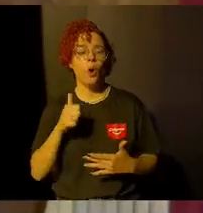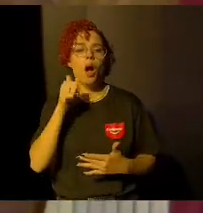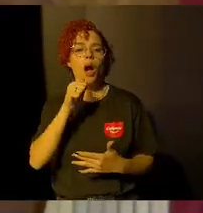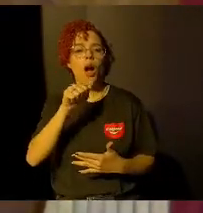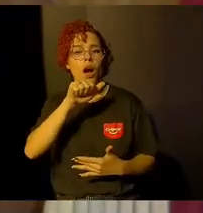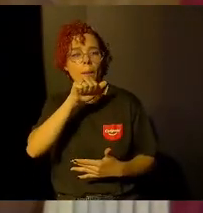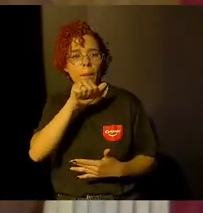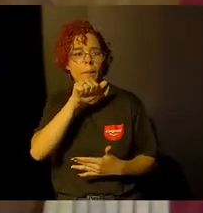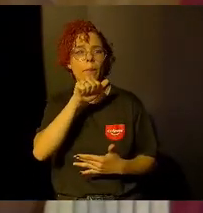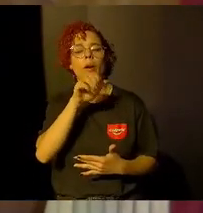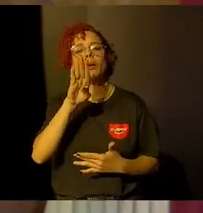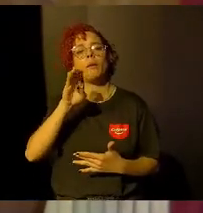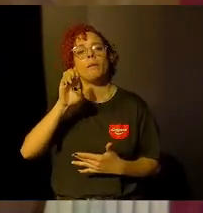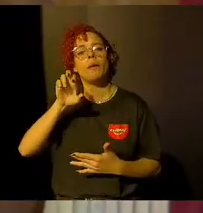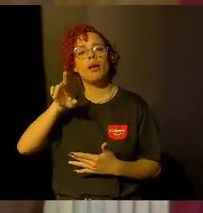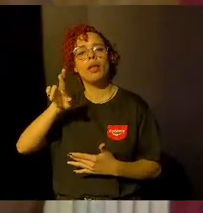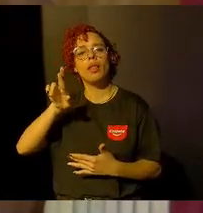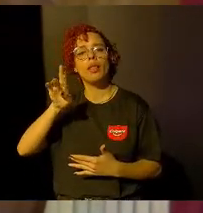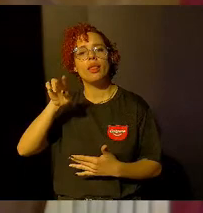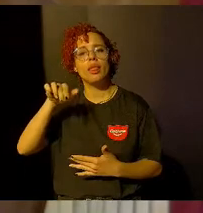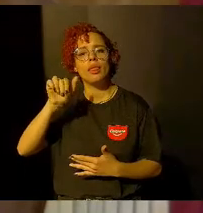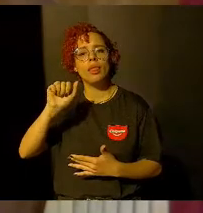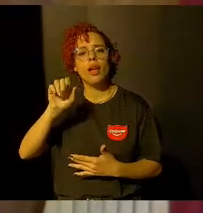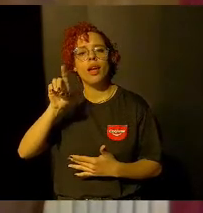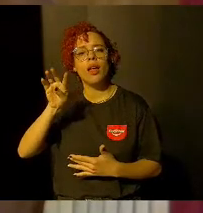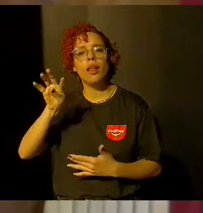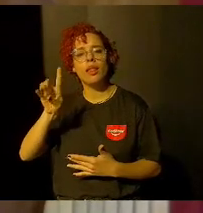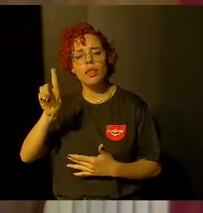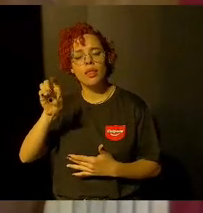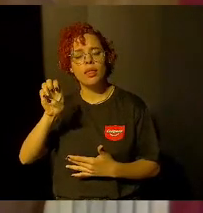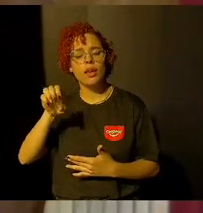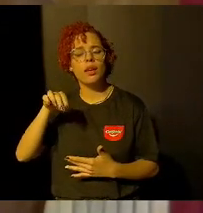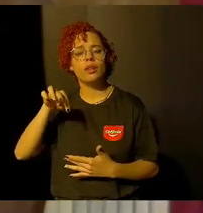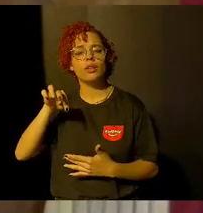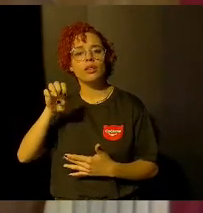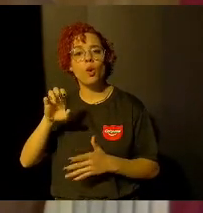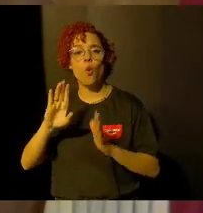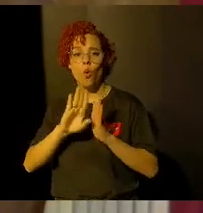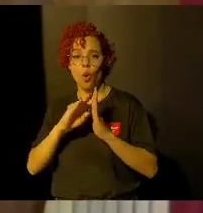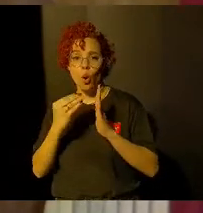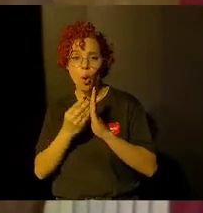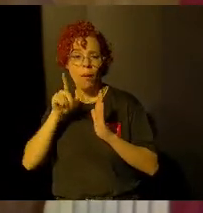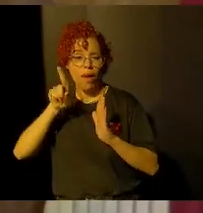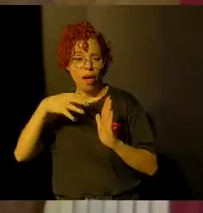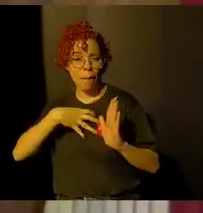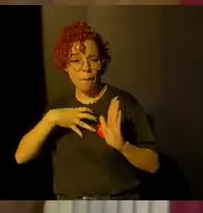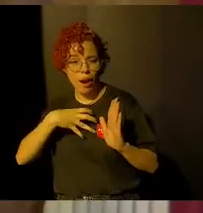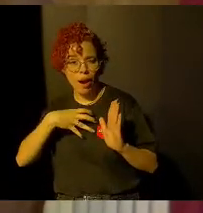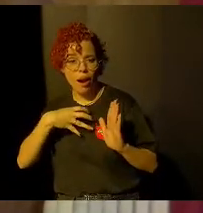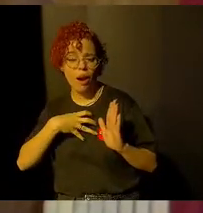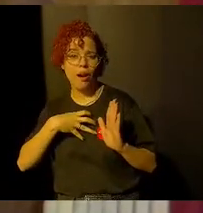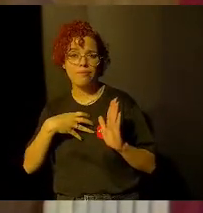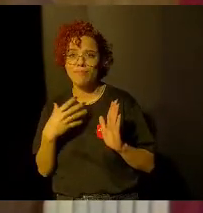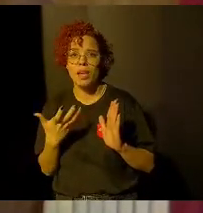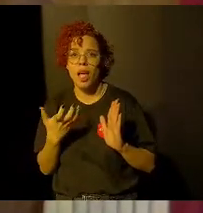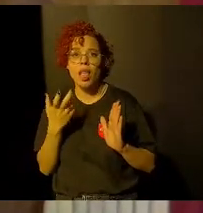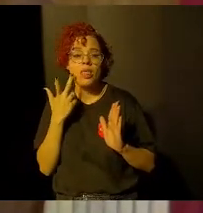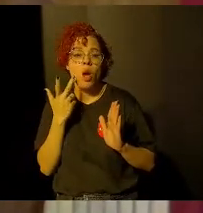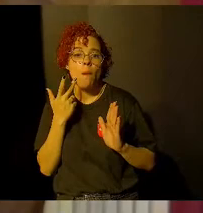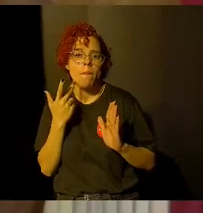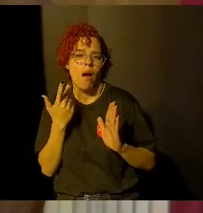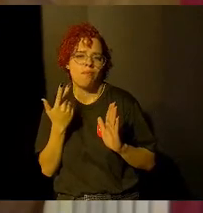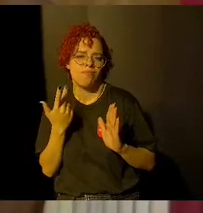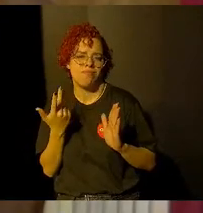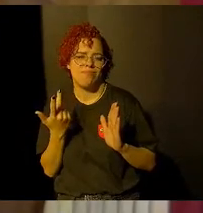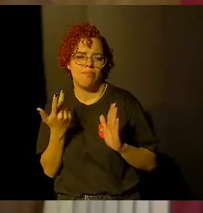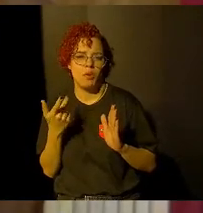dentro da casa dela que era também um terreiro num Quilombo na Bahia isso é tão normalizado na sociedade